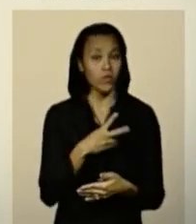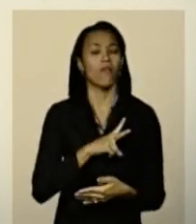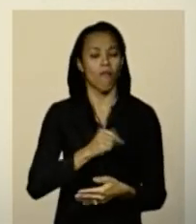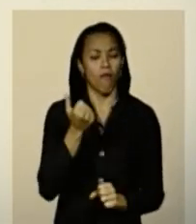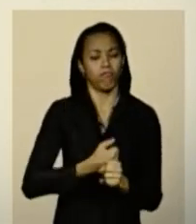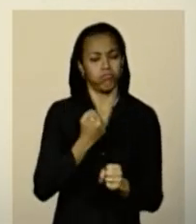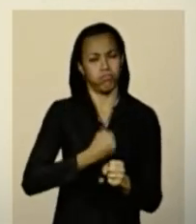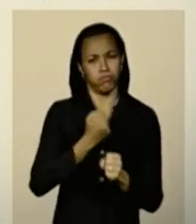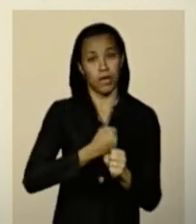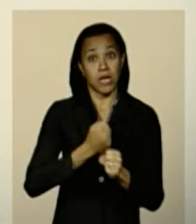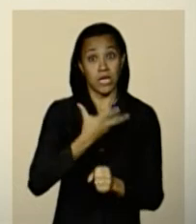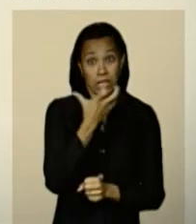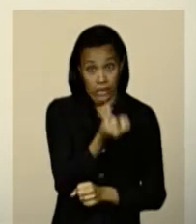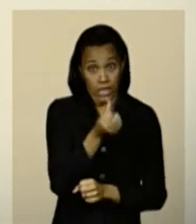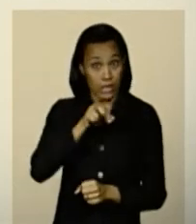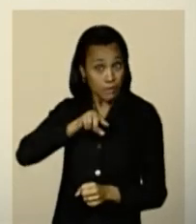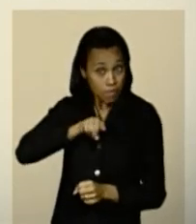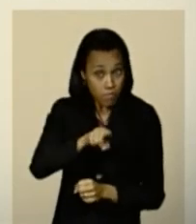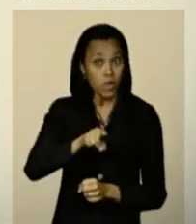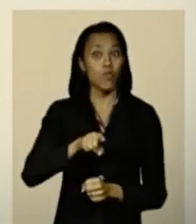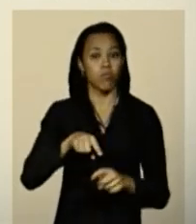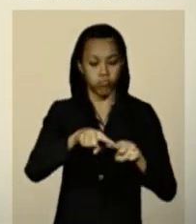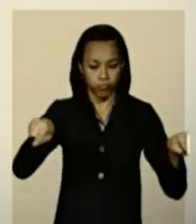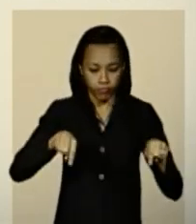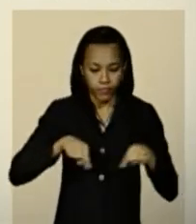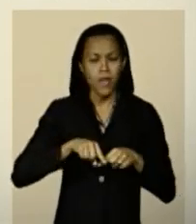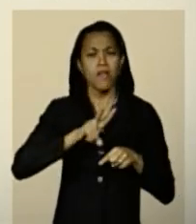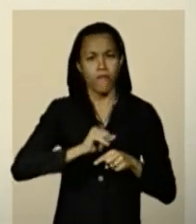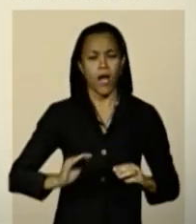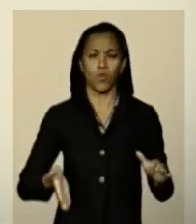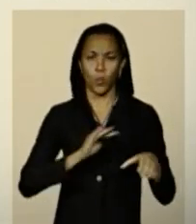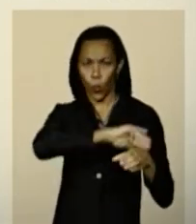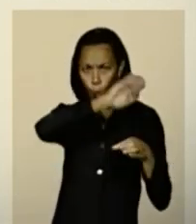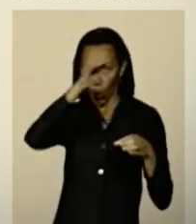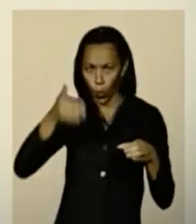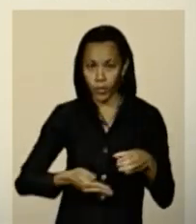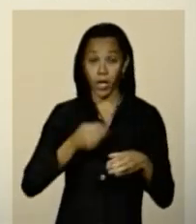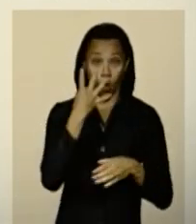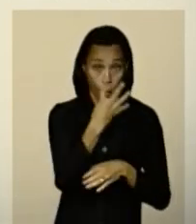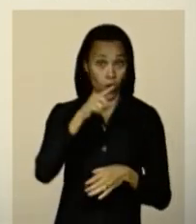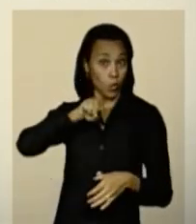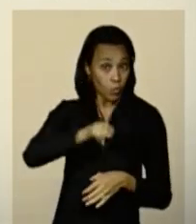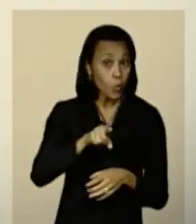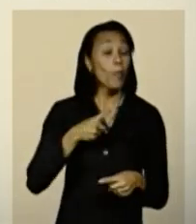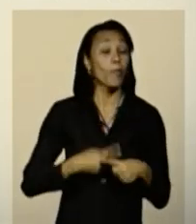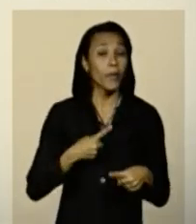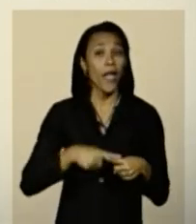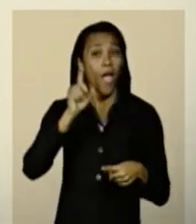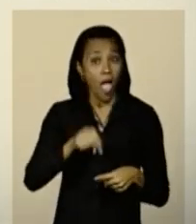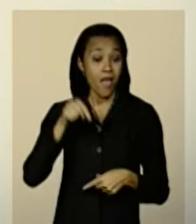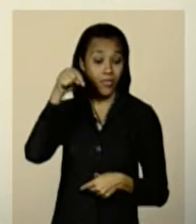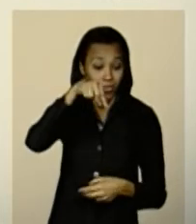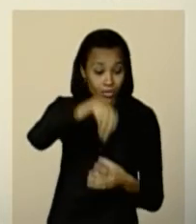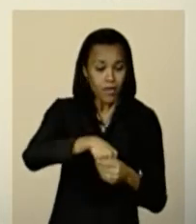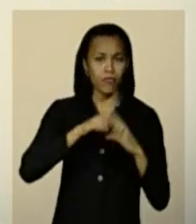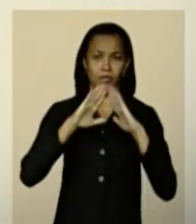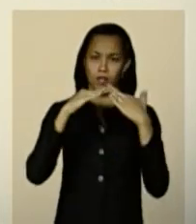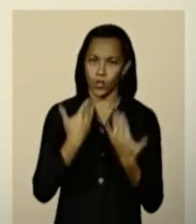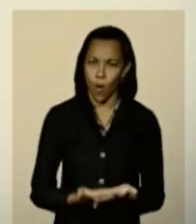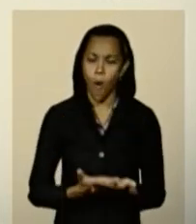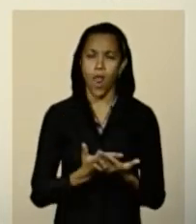construir 6000 quadras e vamos cobrir outras 4000 Por que é na quadra da escola